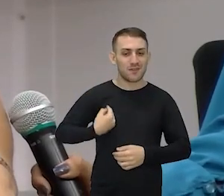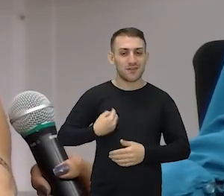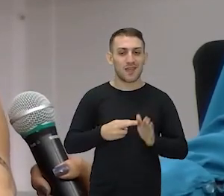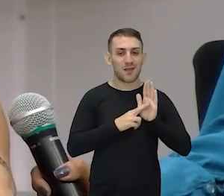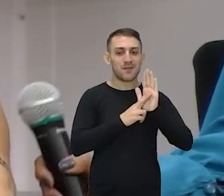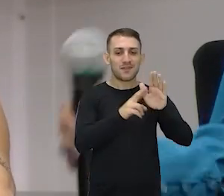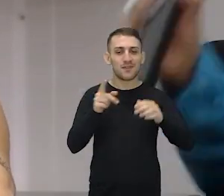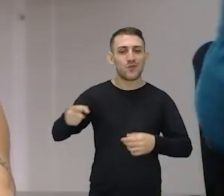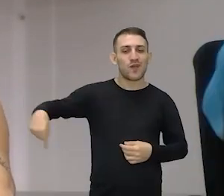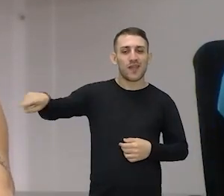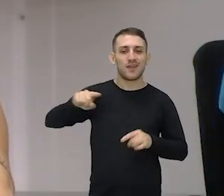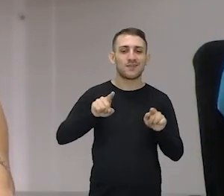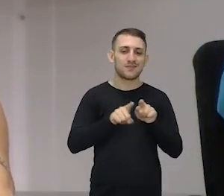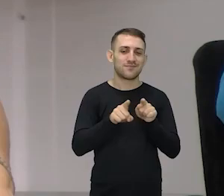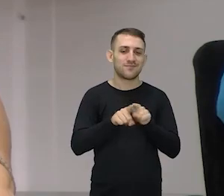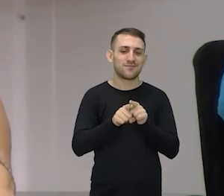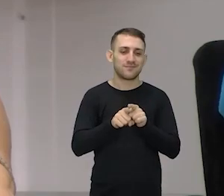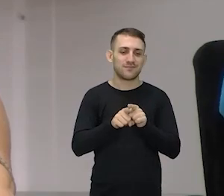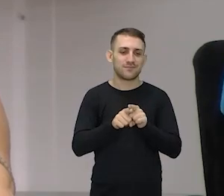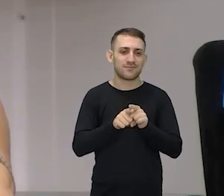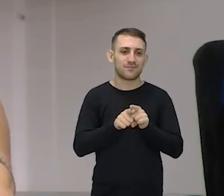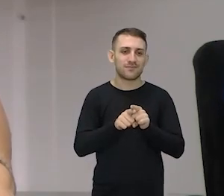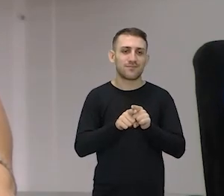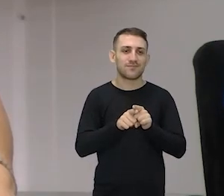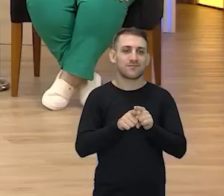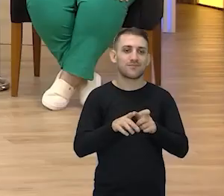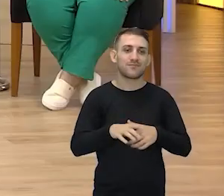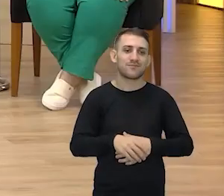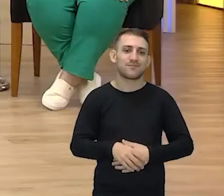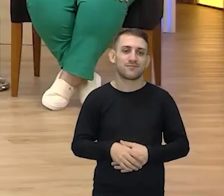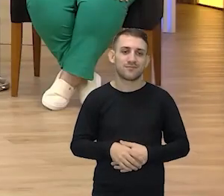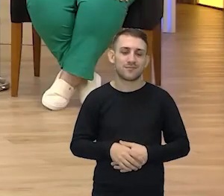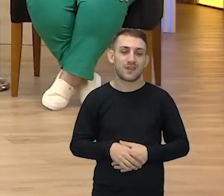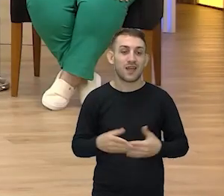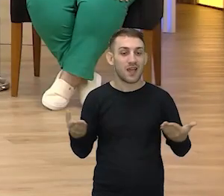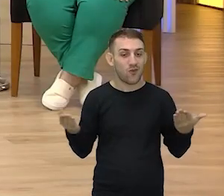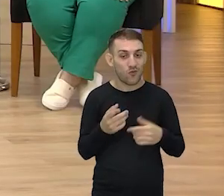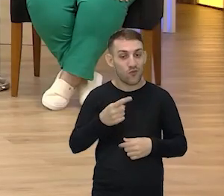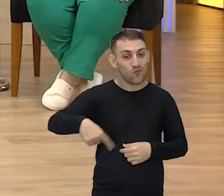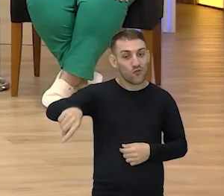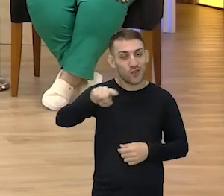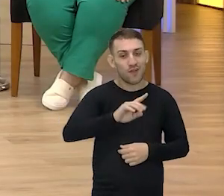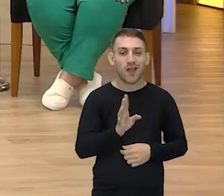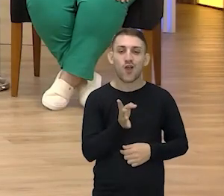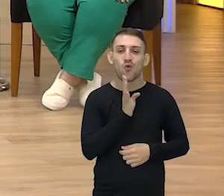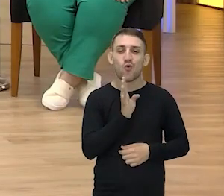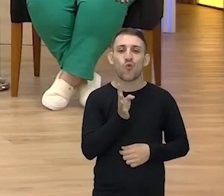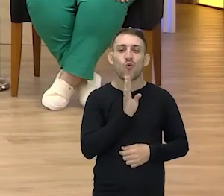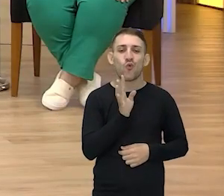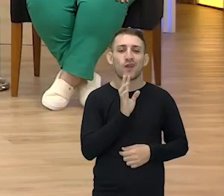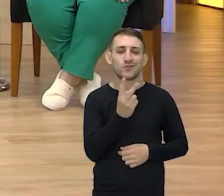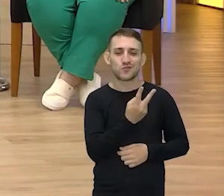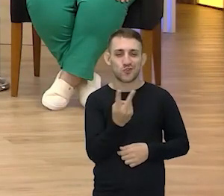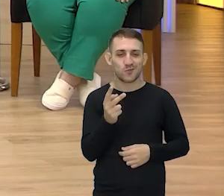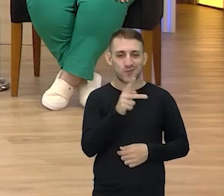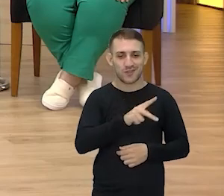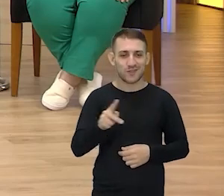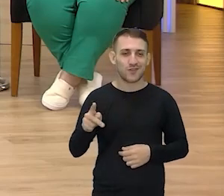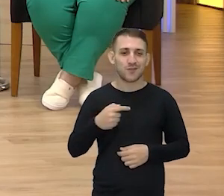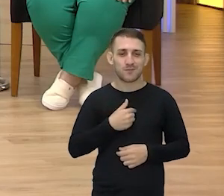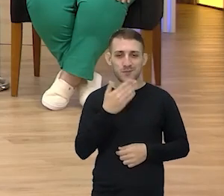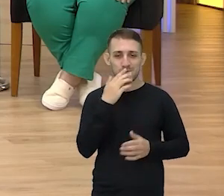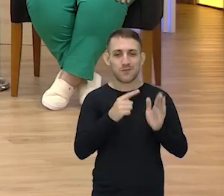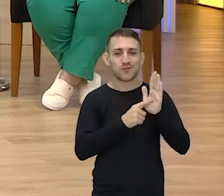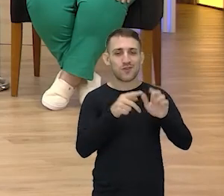representando eles hoje. Tem eles no vídeo, né? Vamos chamar o vídeo. Isso. Agora vocês vão conhecê-los. Eu vou deixar eles agora, vou pedir para